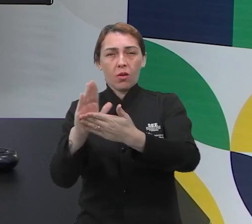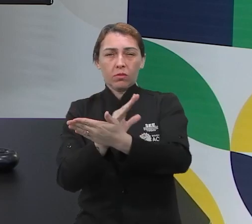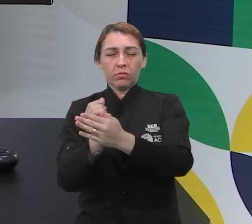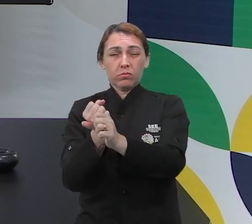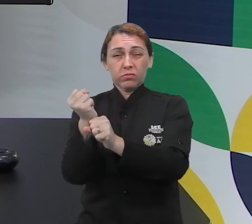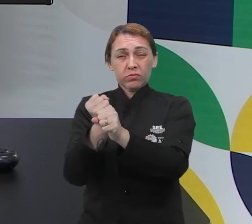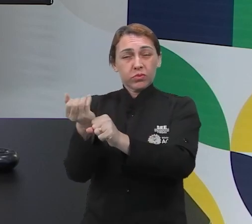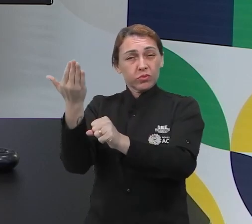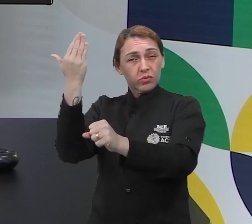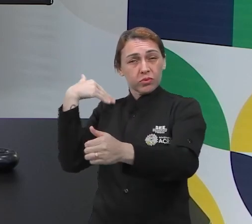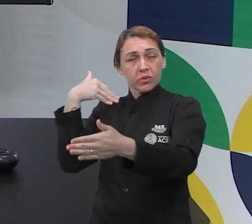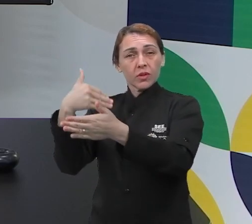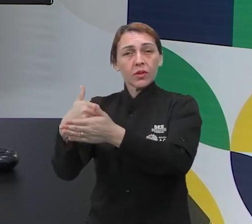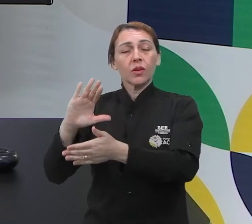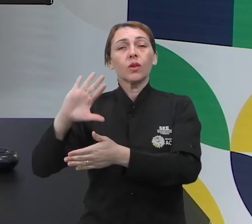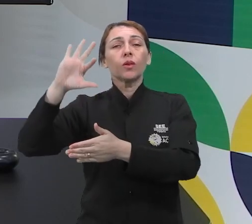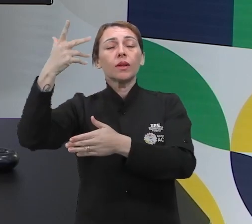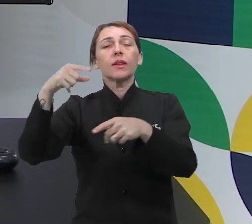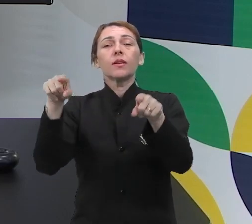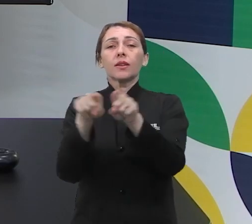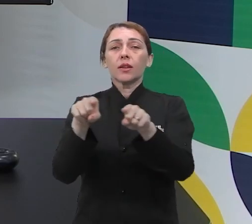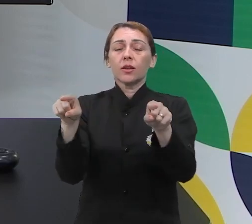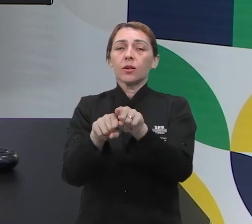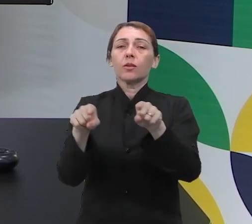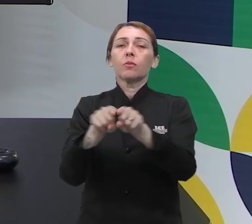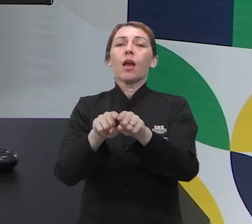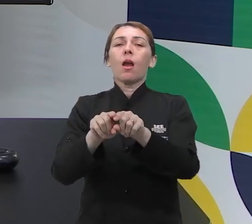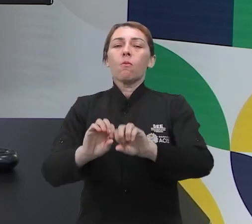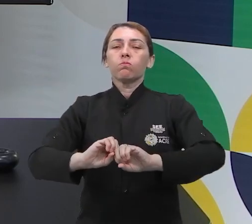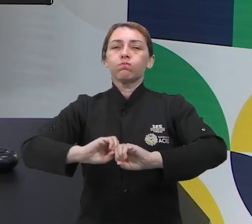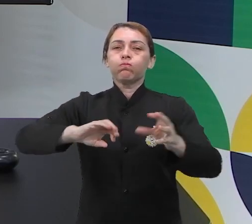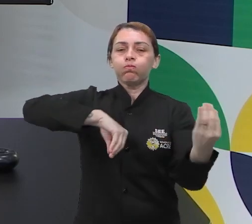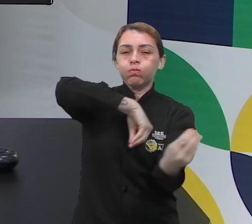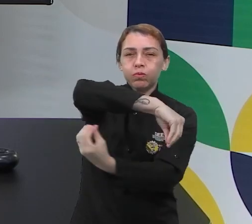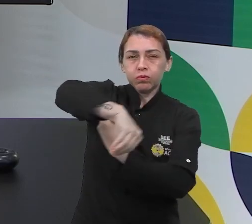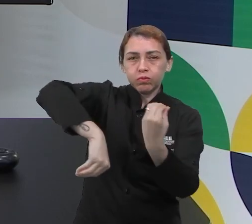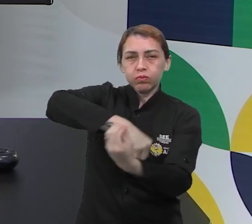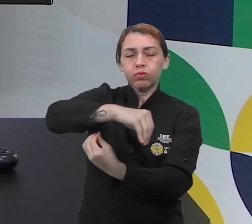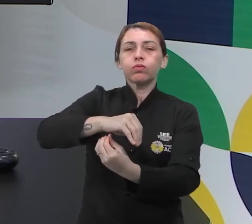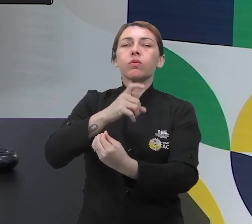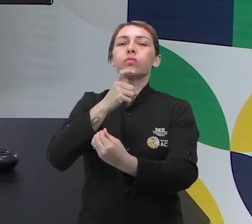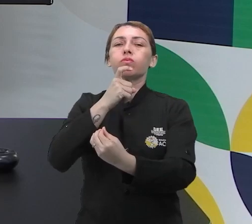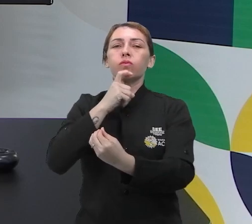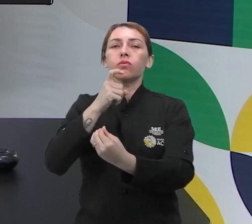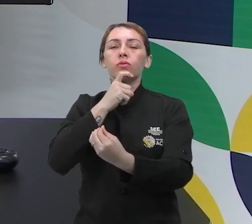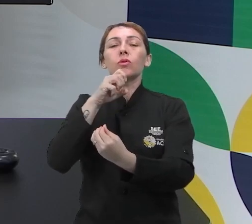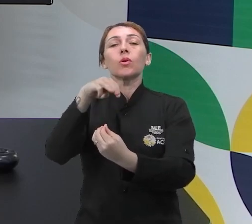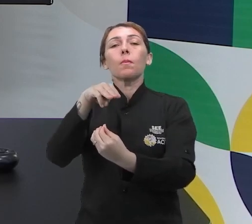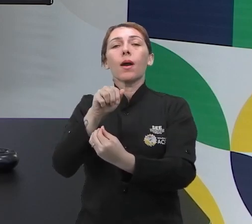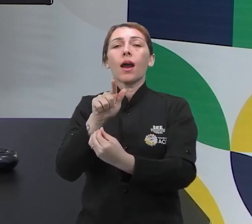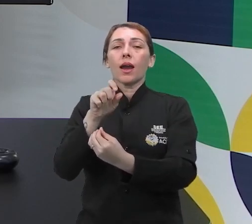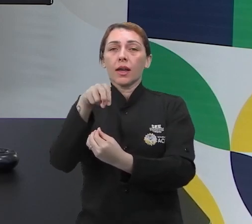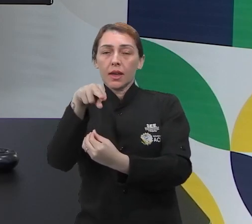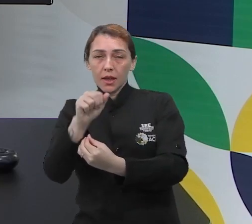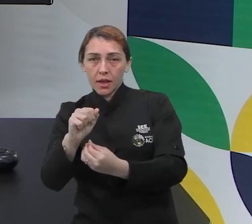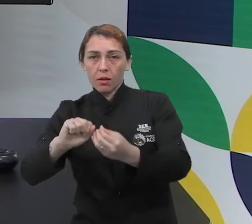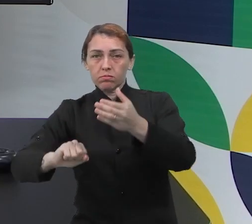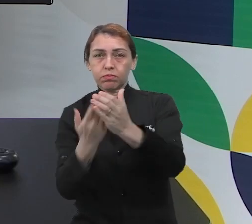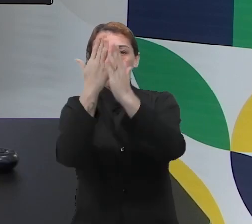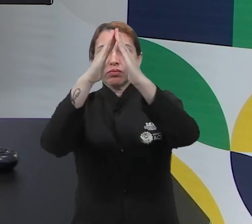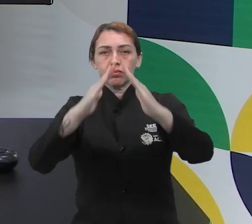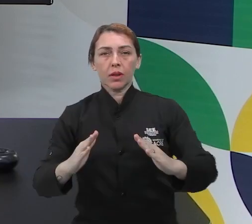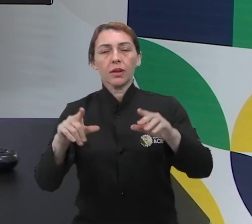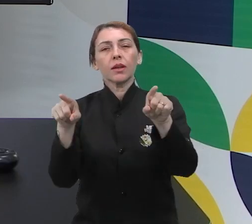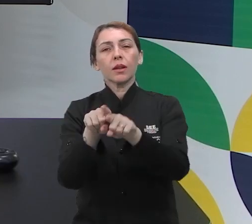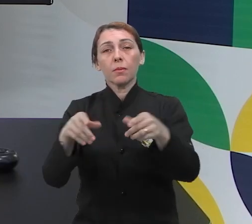anos atrás, aconteceu ali também um processo erosivo e também de resfriamento do magma, tá, de erupções vulcânicas, e